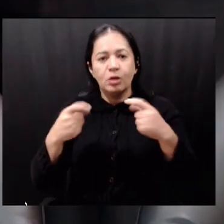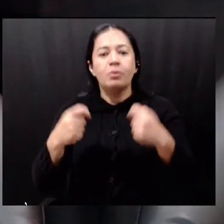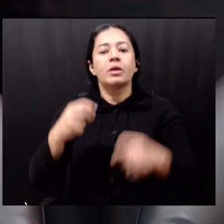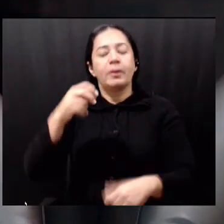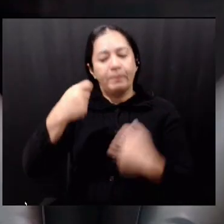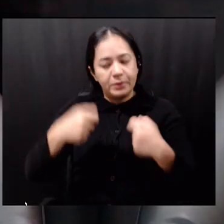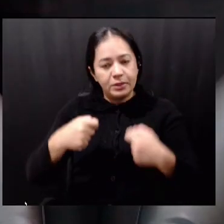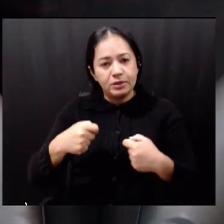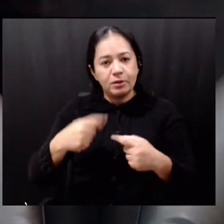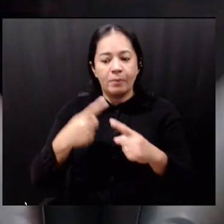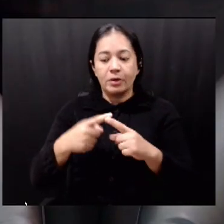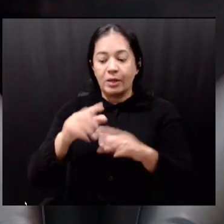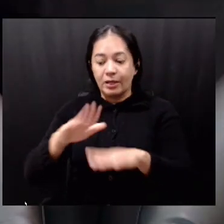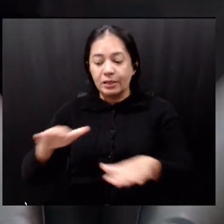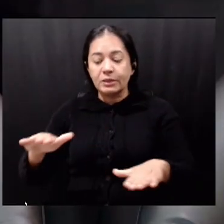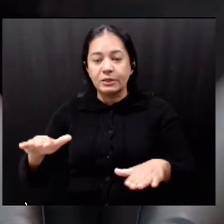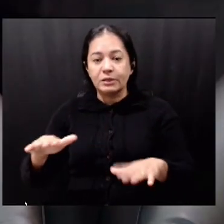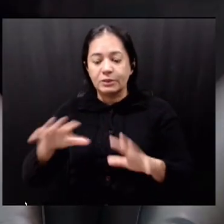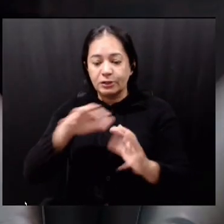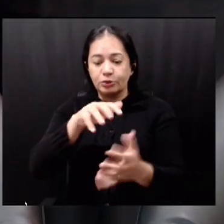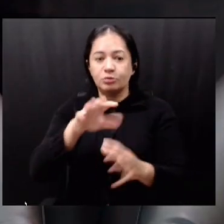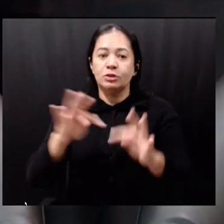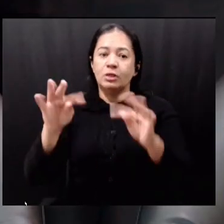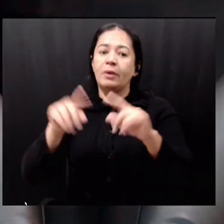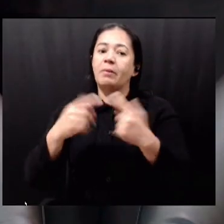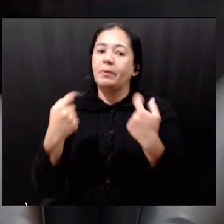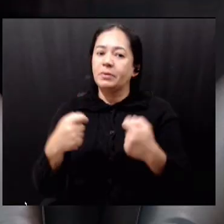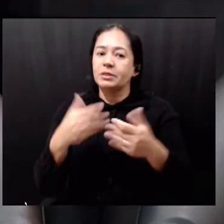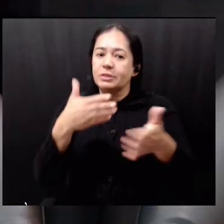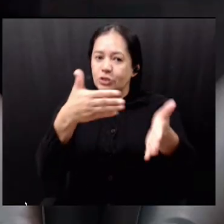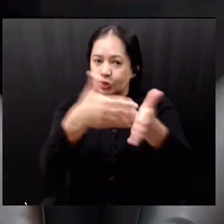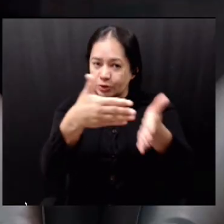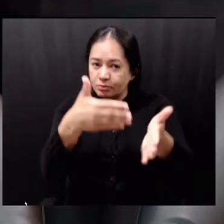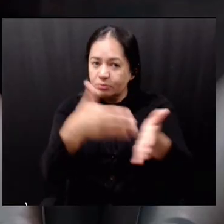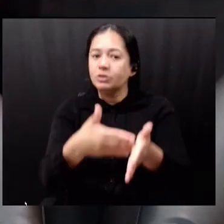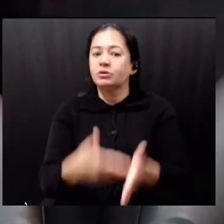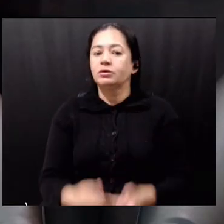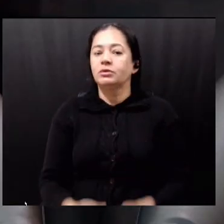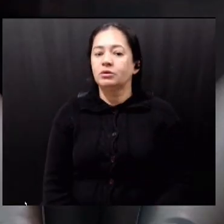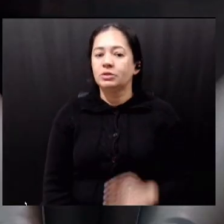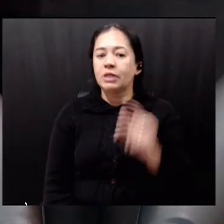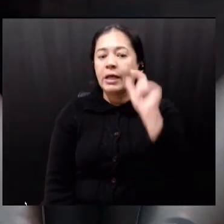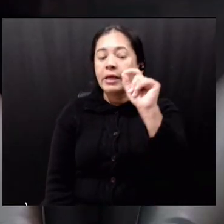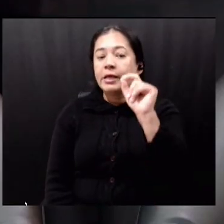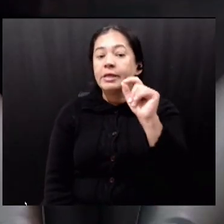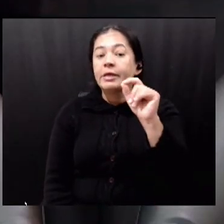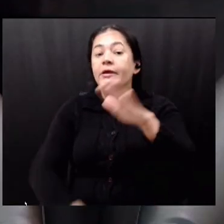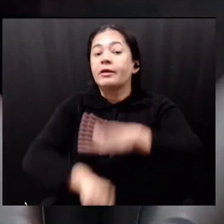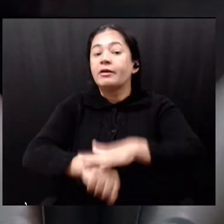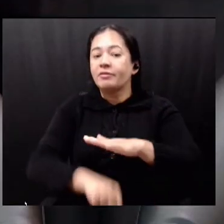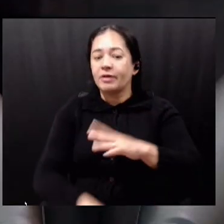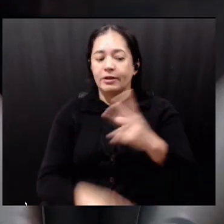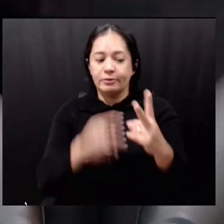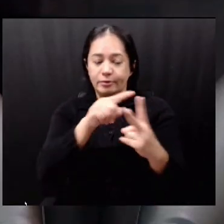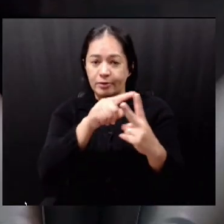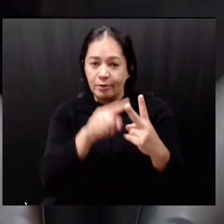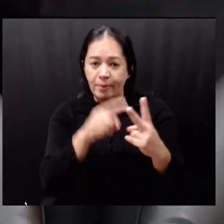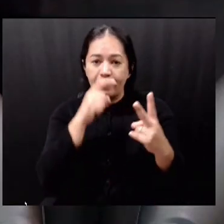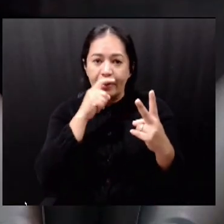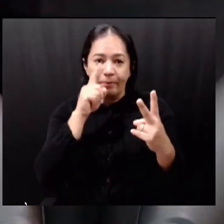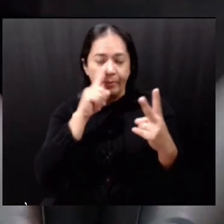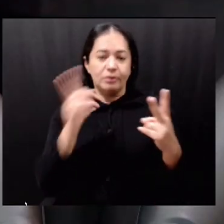tecnológico, mas a gente precisa ter esse limite. E quem vai fazer esse limite são os pais. E aí, de fato, ir apresentando